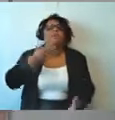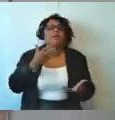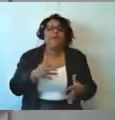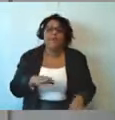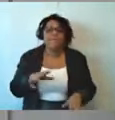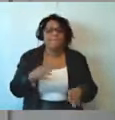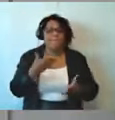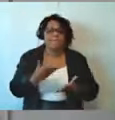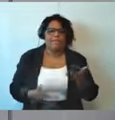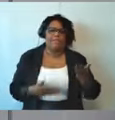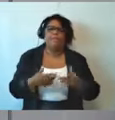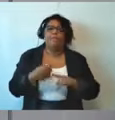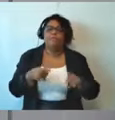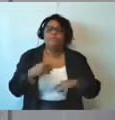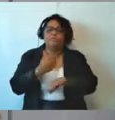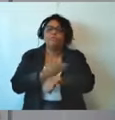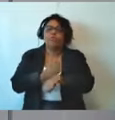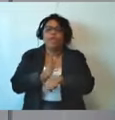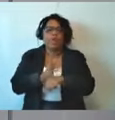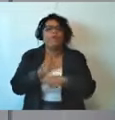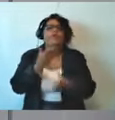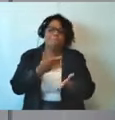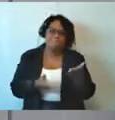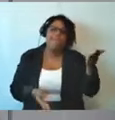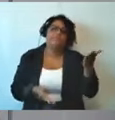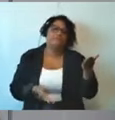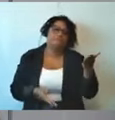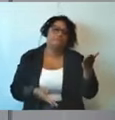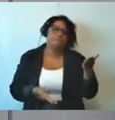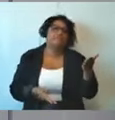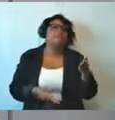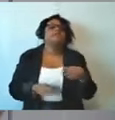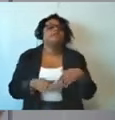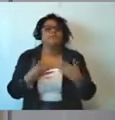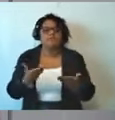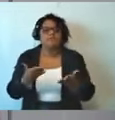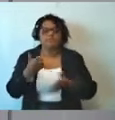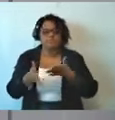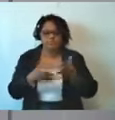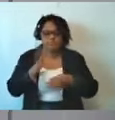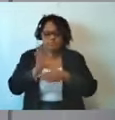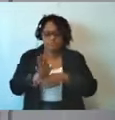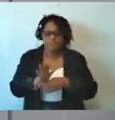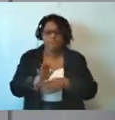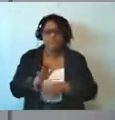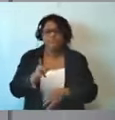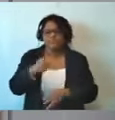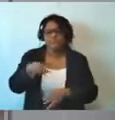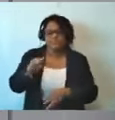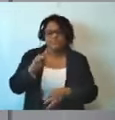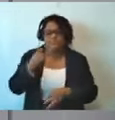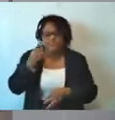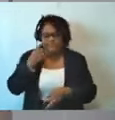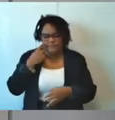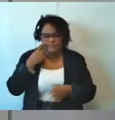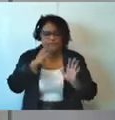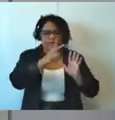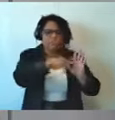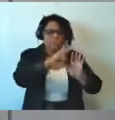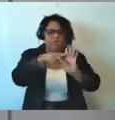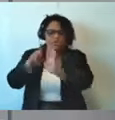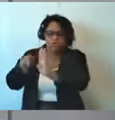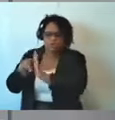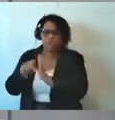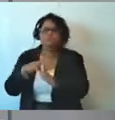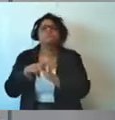hora vejo isso no trânsito. Então, a minha colaboração aqui é para que nós debruçamos em cima desses projetos, que é da motofaixa, mas